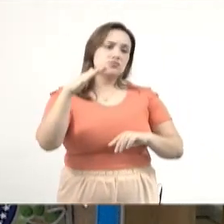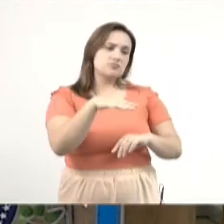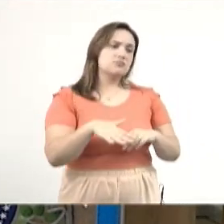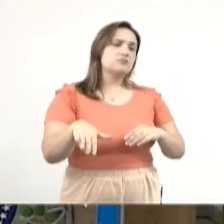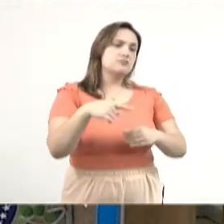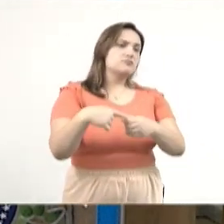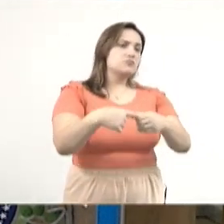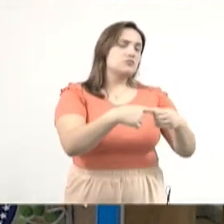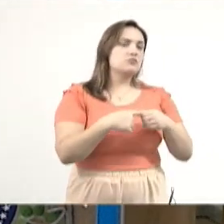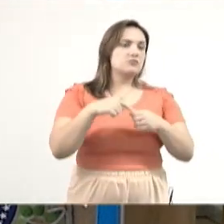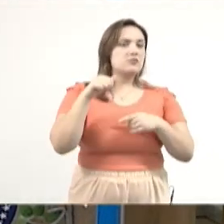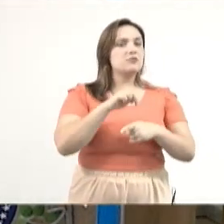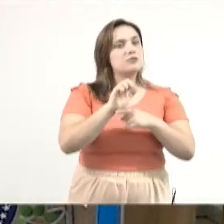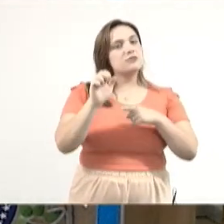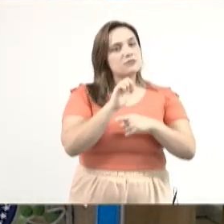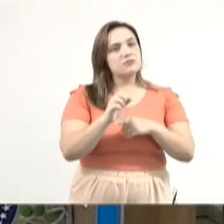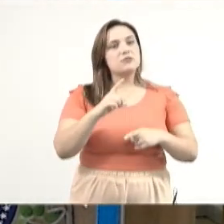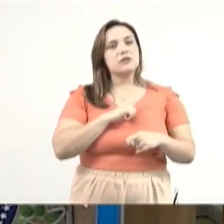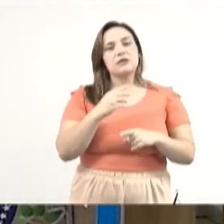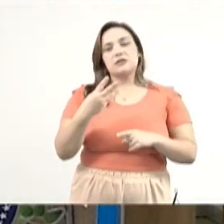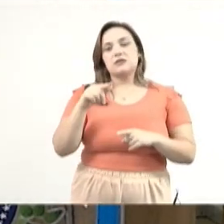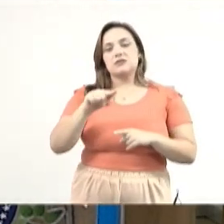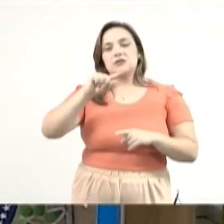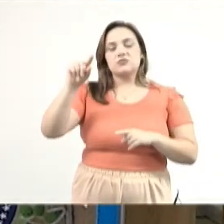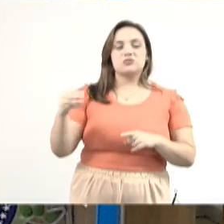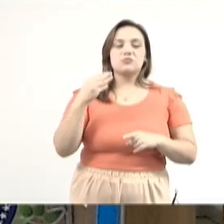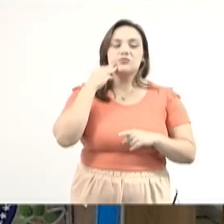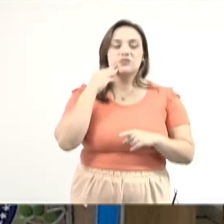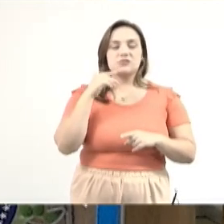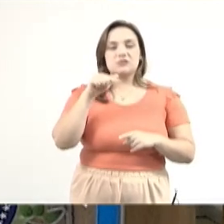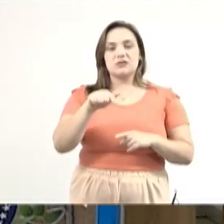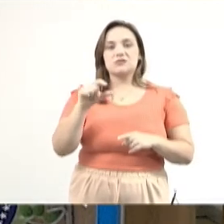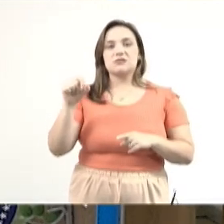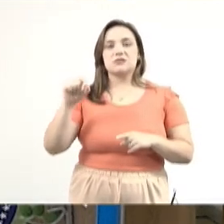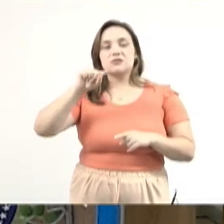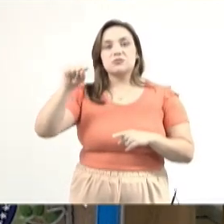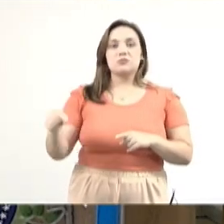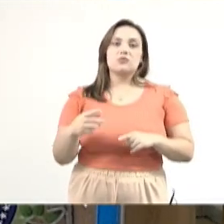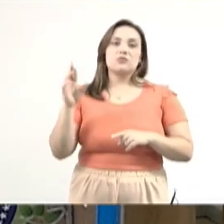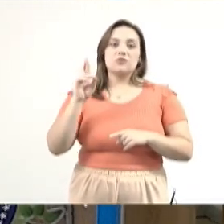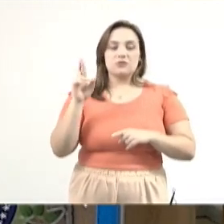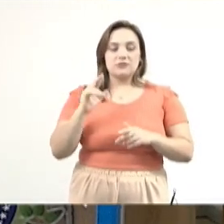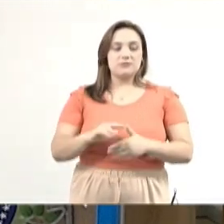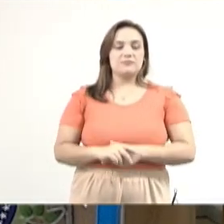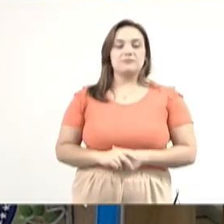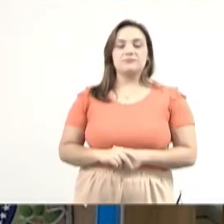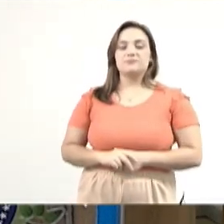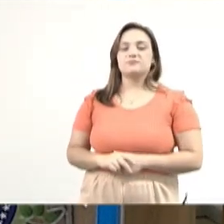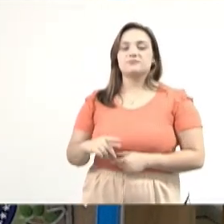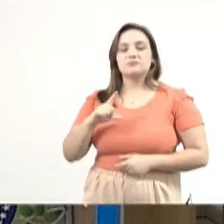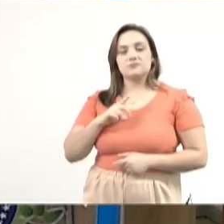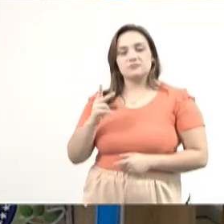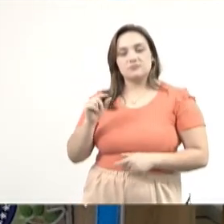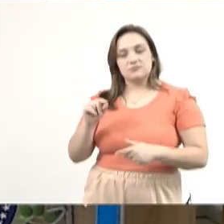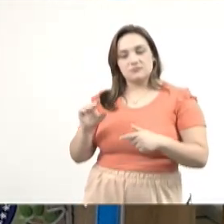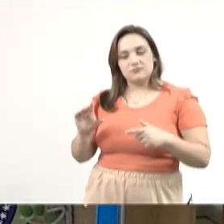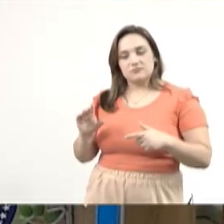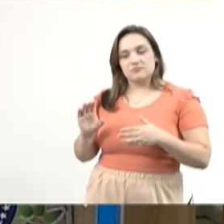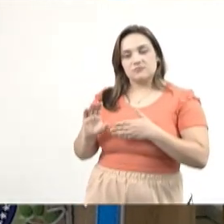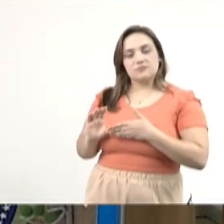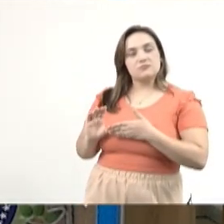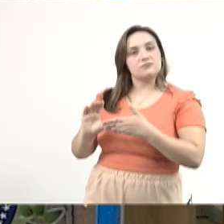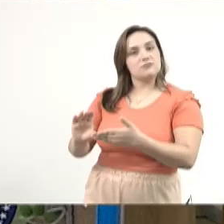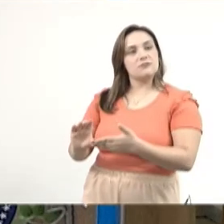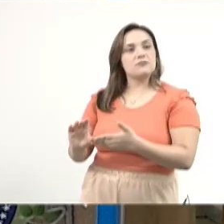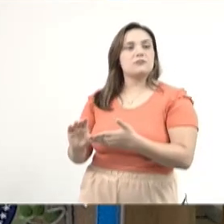nos municípios aqui do nosso estado, 37 milhões e 700 mil reais, para investimentos em expansões, aquisição